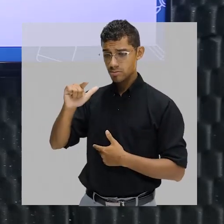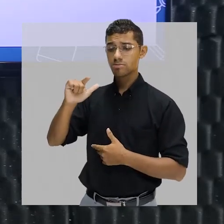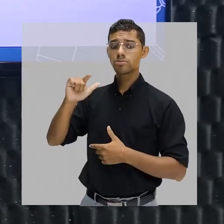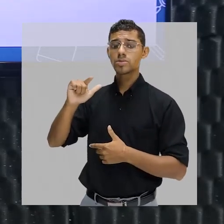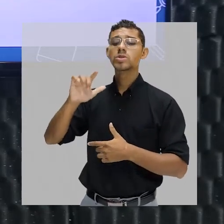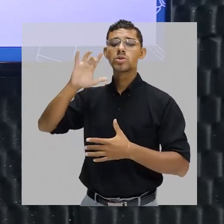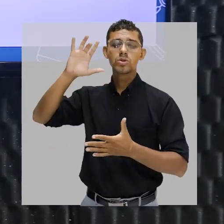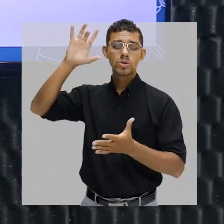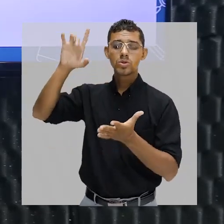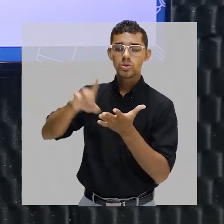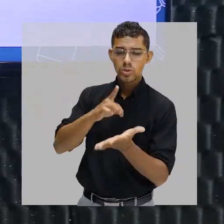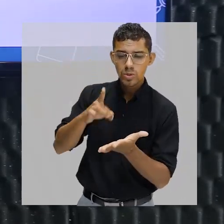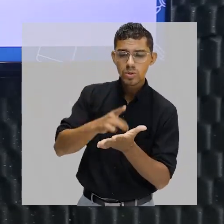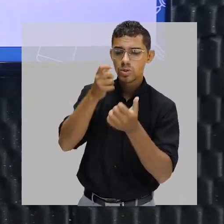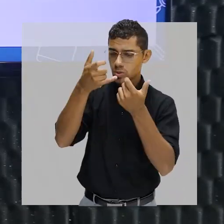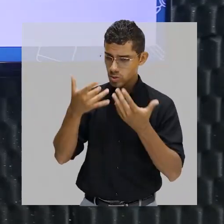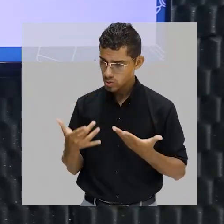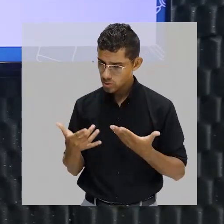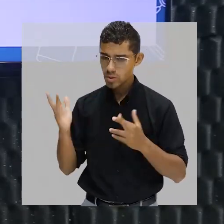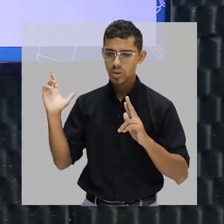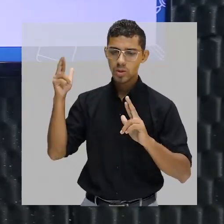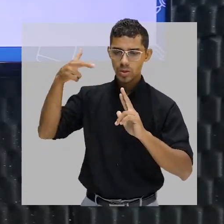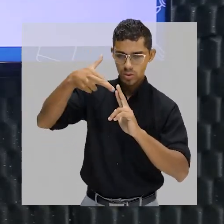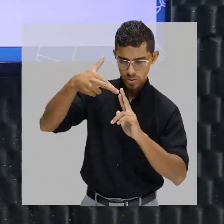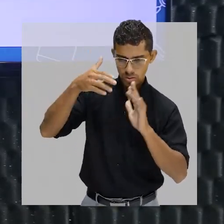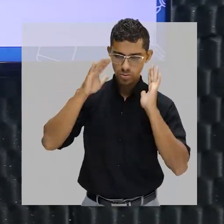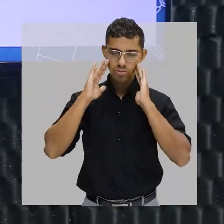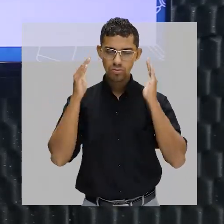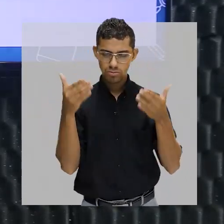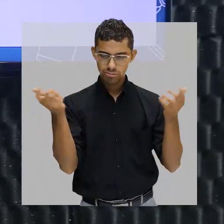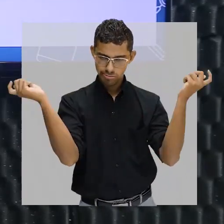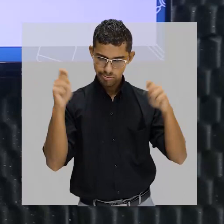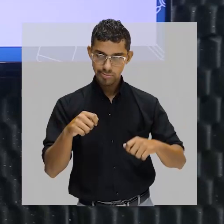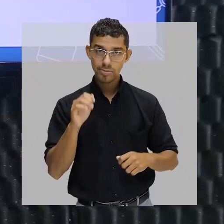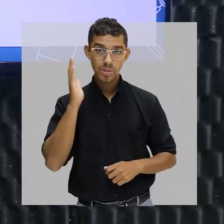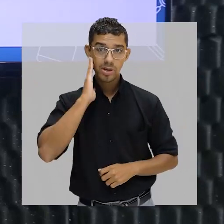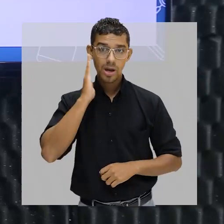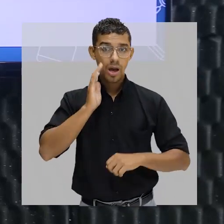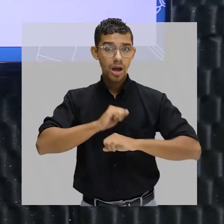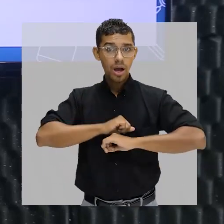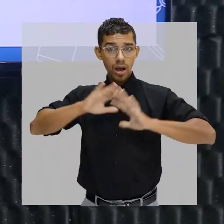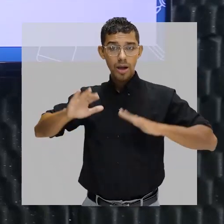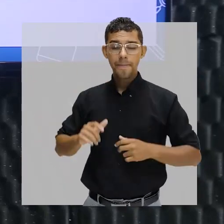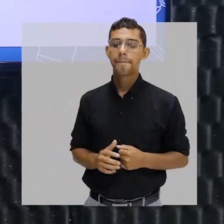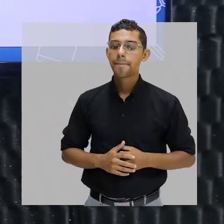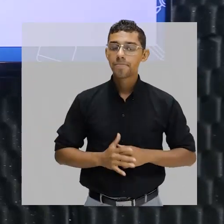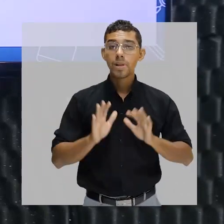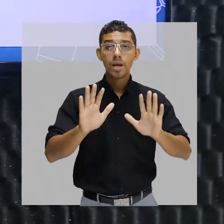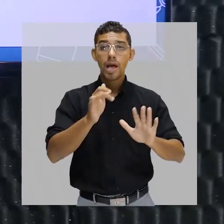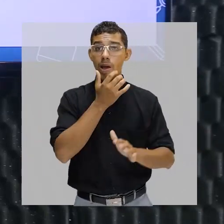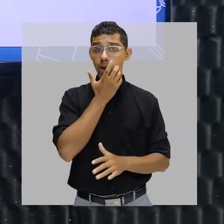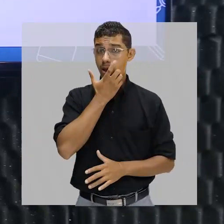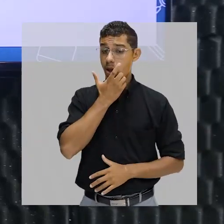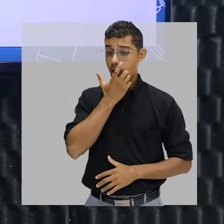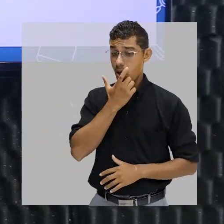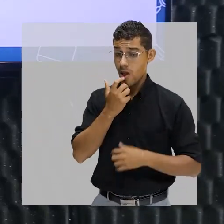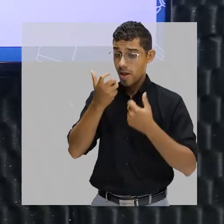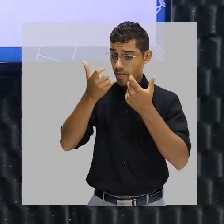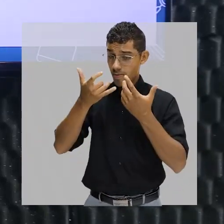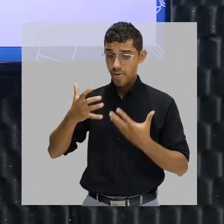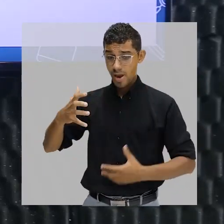linguagem objetiva, uma linguagem referencial, tá bom? Agora, quando eu vou falar dos